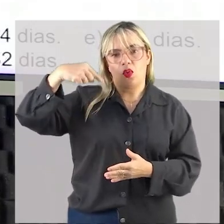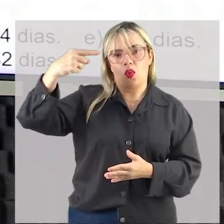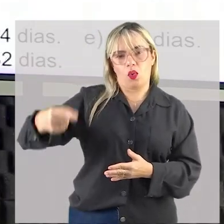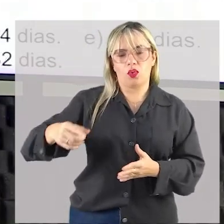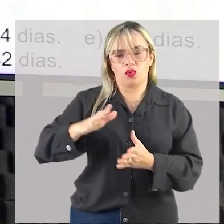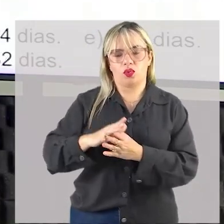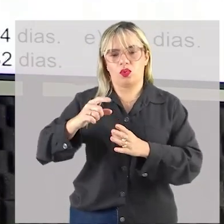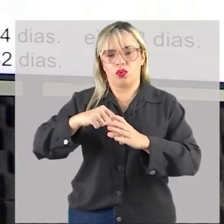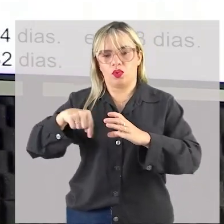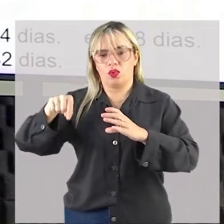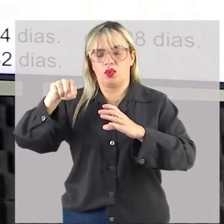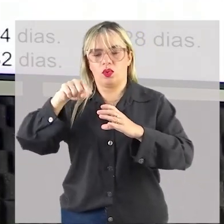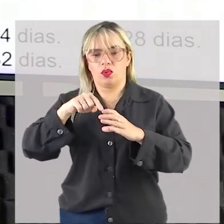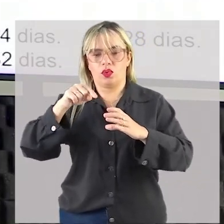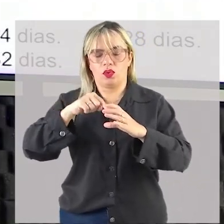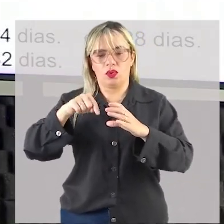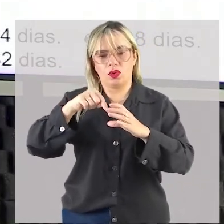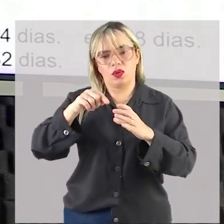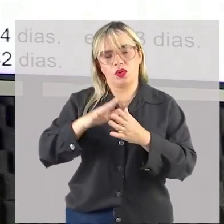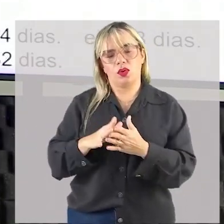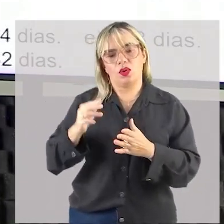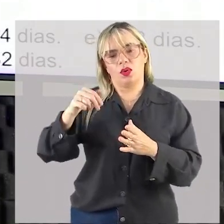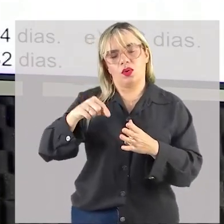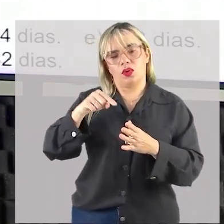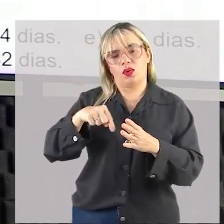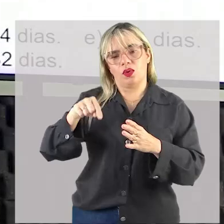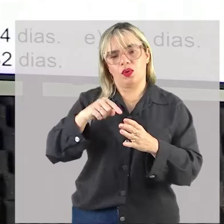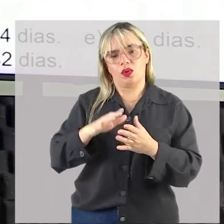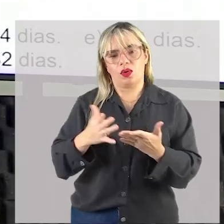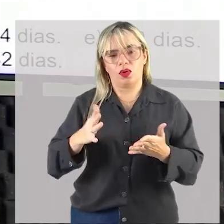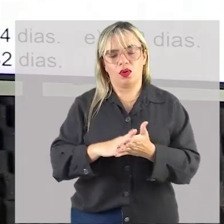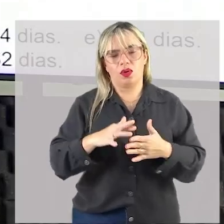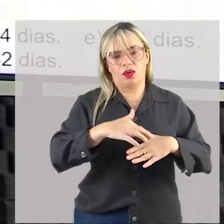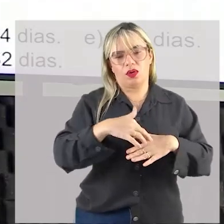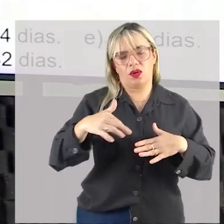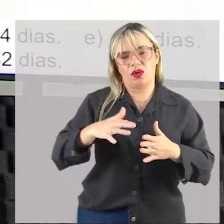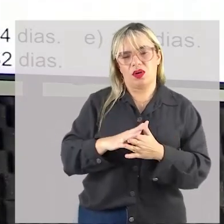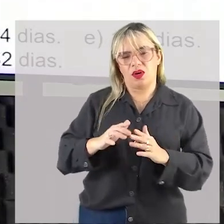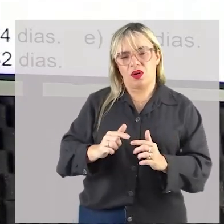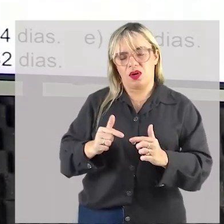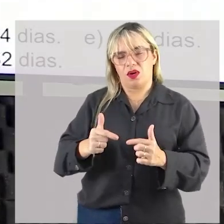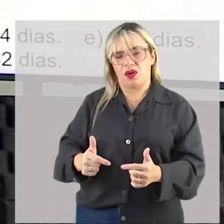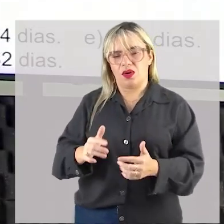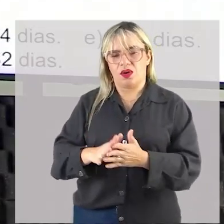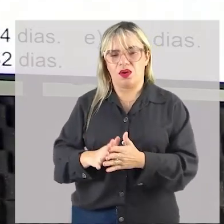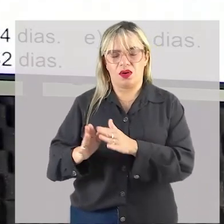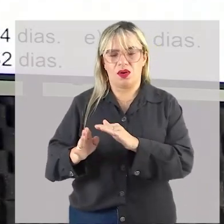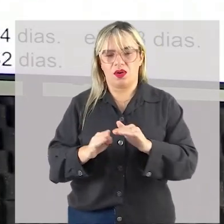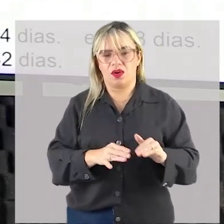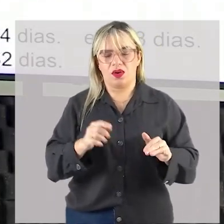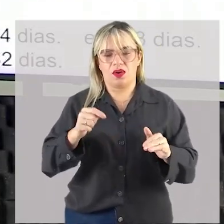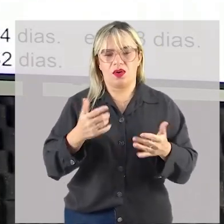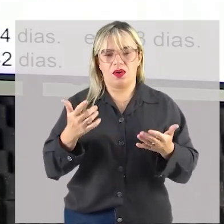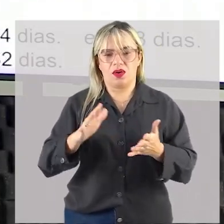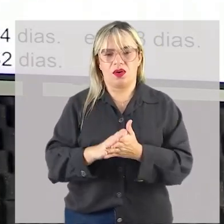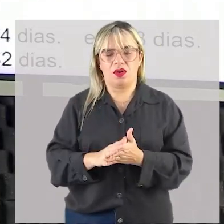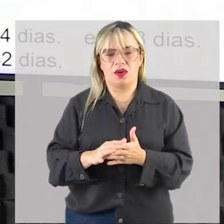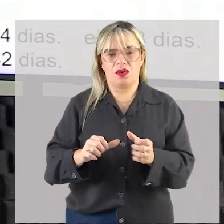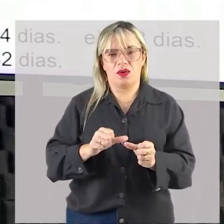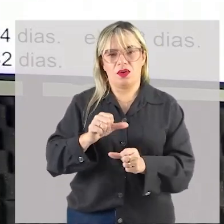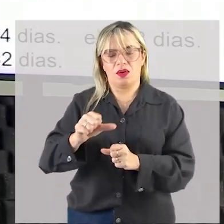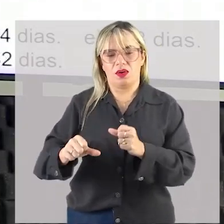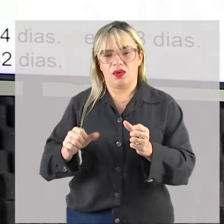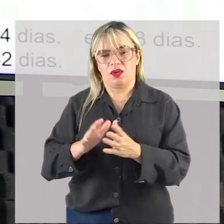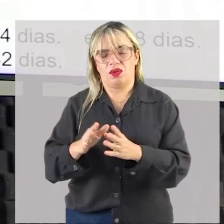núcleo. Tudo bem? Eu que sou radioativo quero tentar deixar de ser radioativo, só que quando eu faço isso eu viro um outro